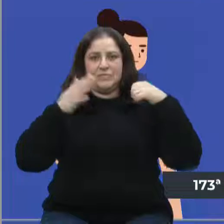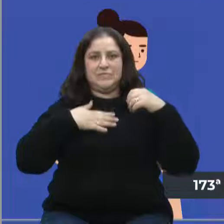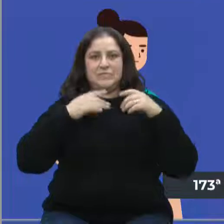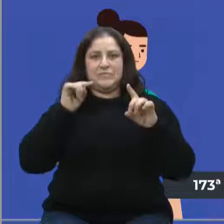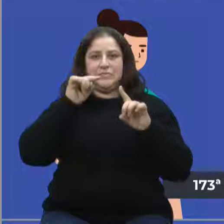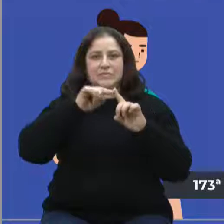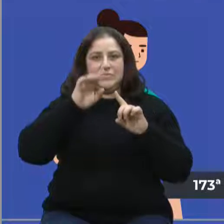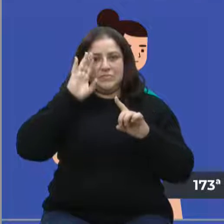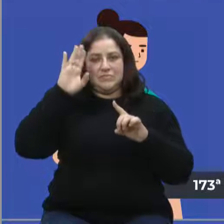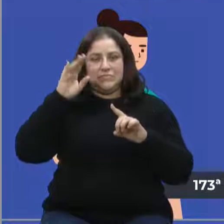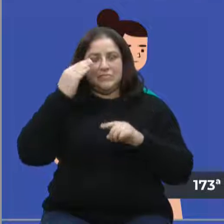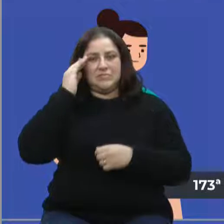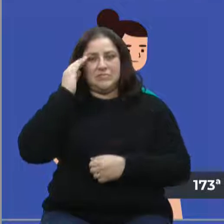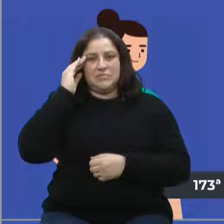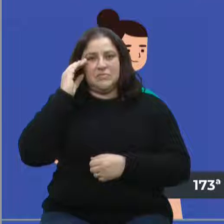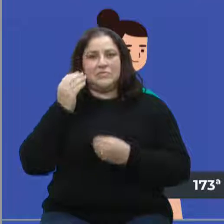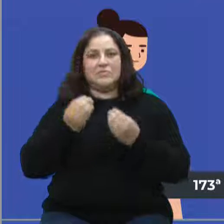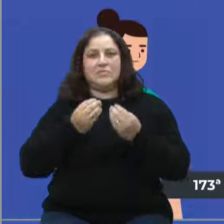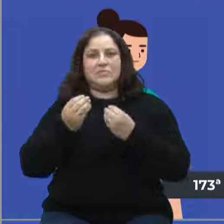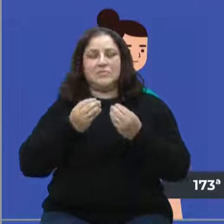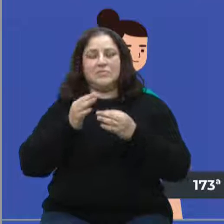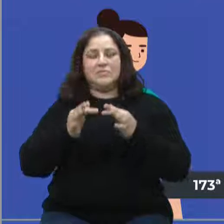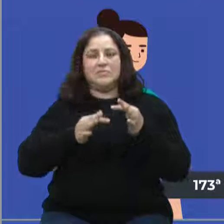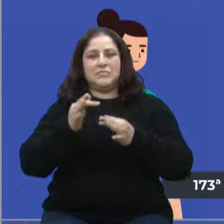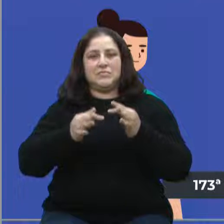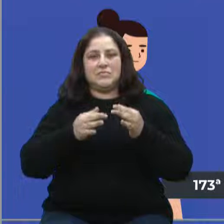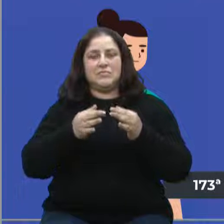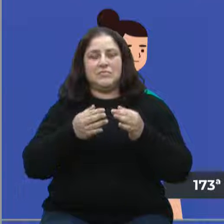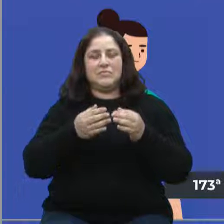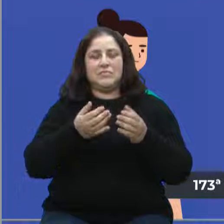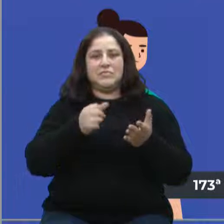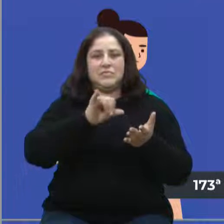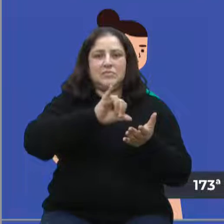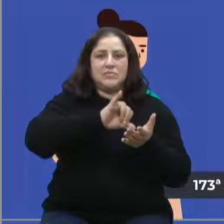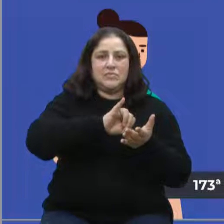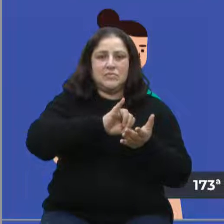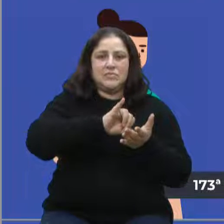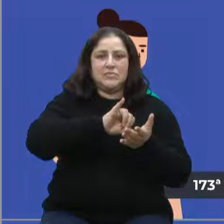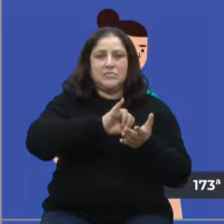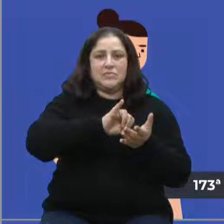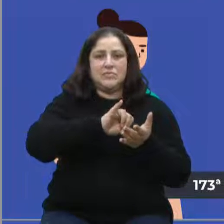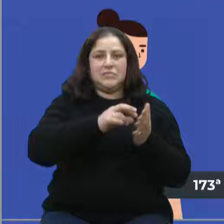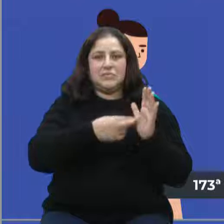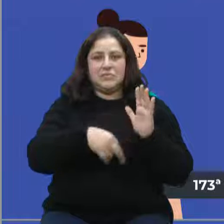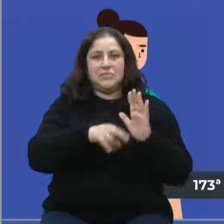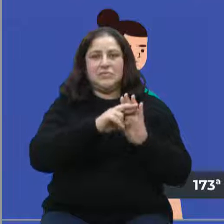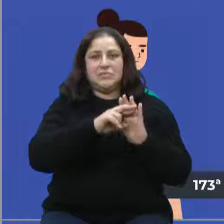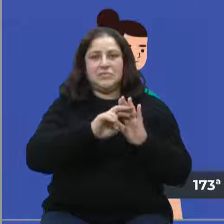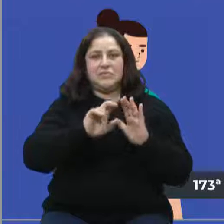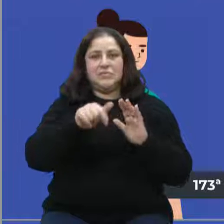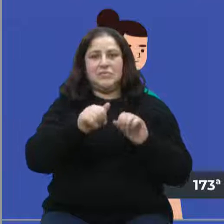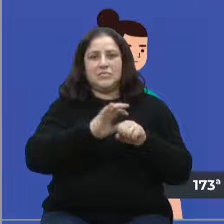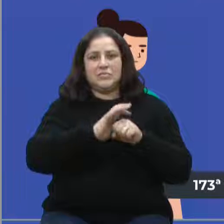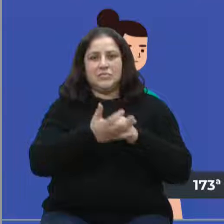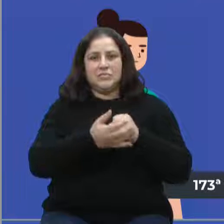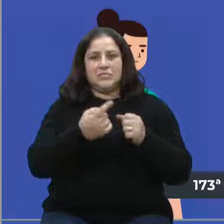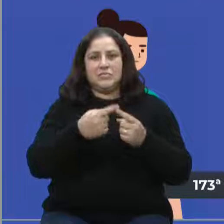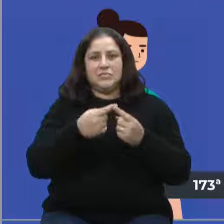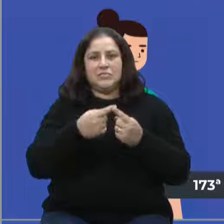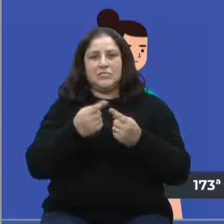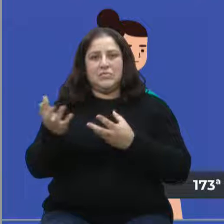visita, né, era entender como funcionava o centro de reabilitação pós-Covid, porque nós estávamos recebendo